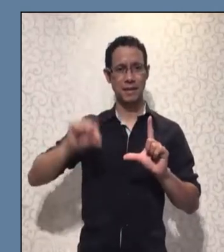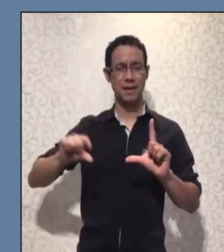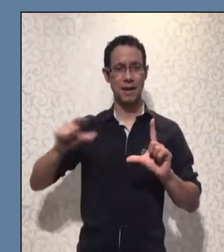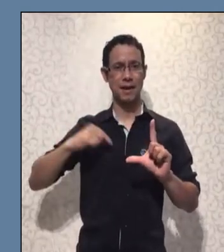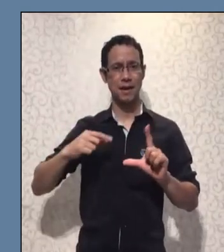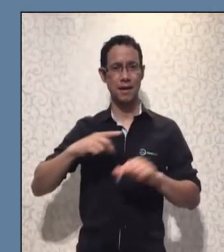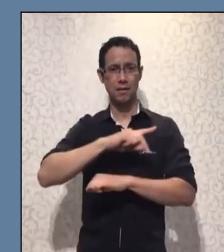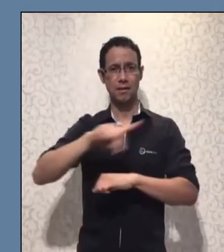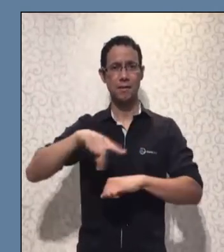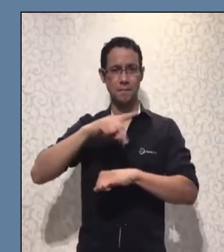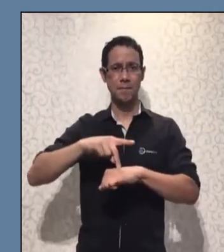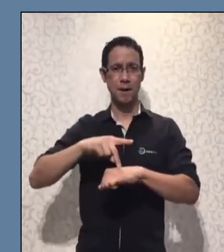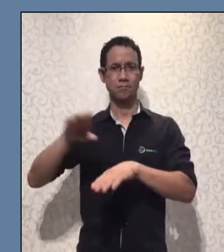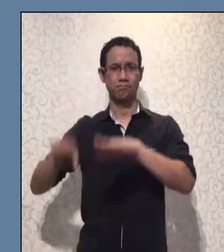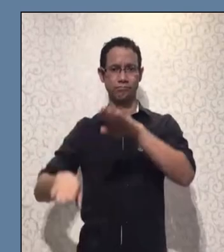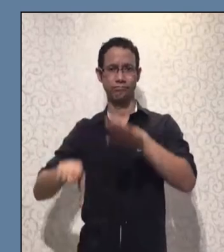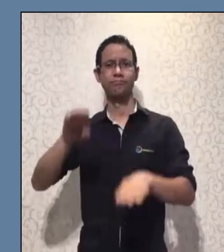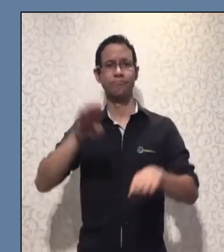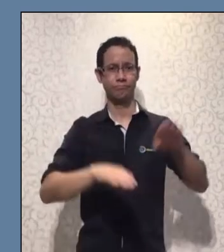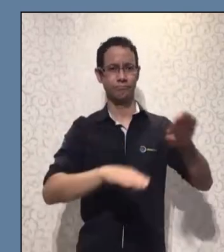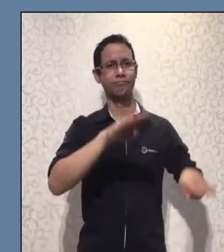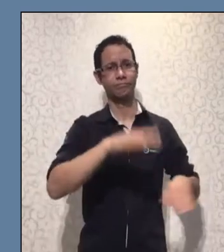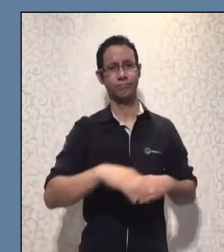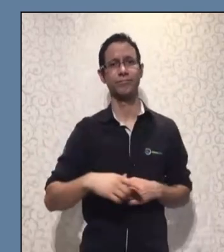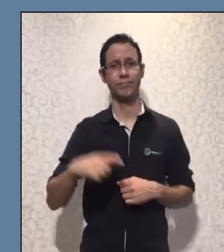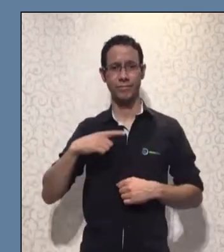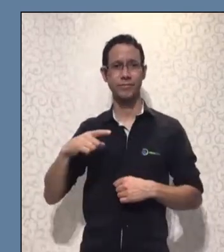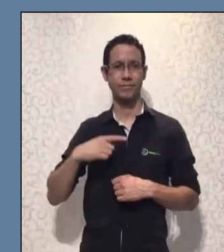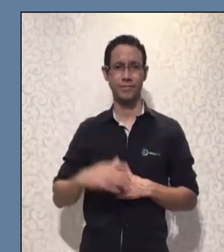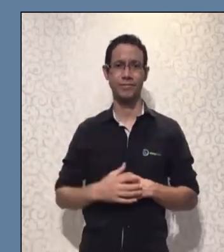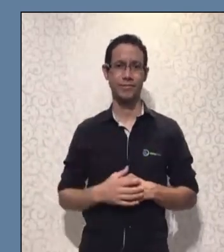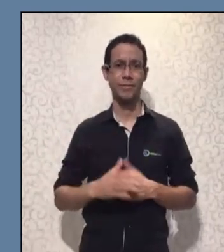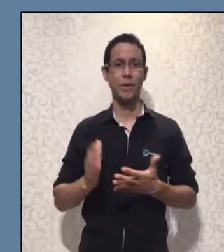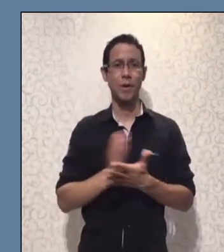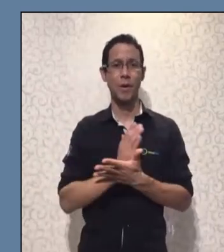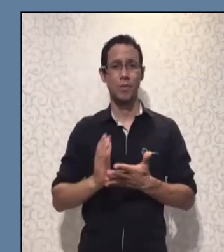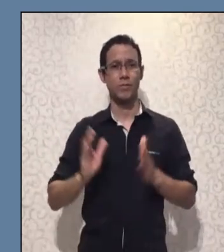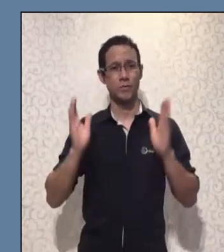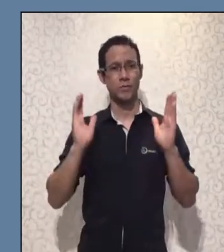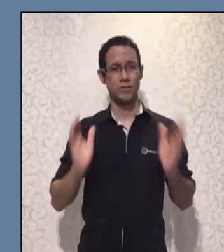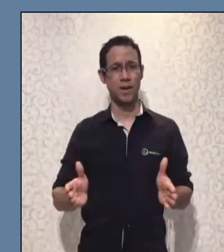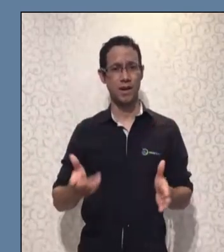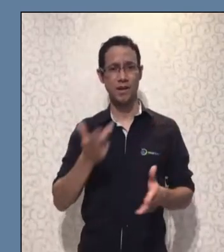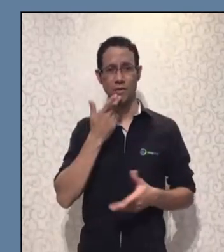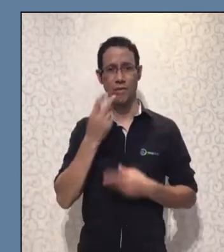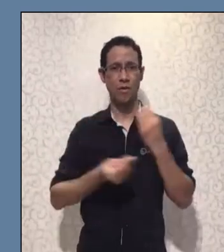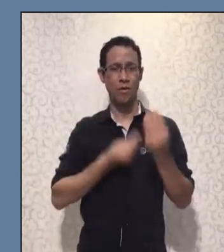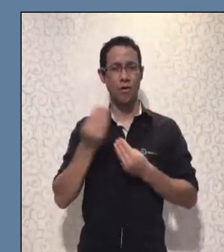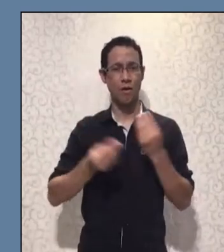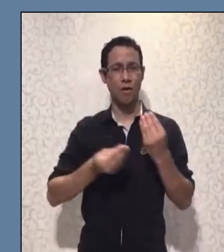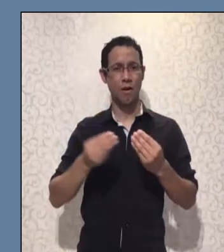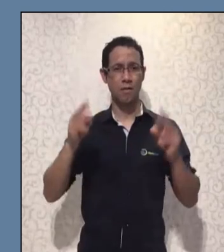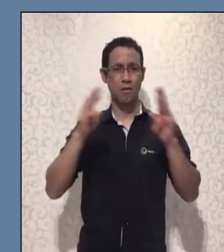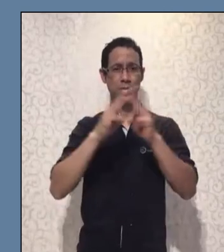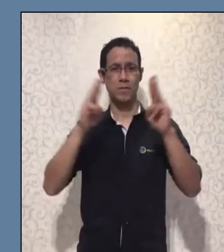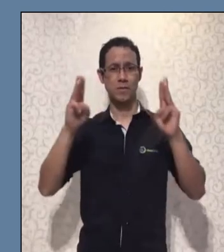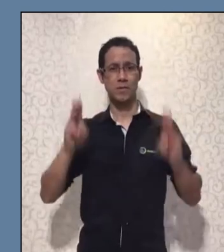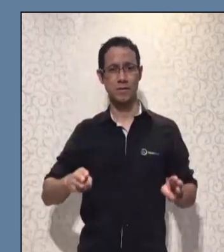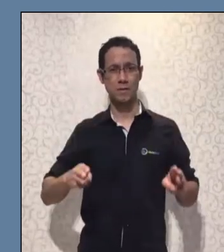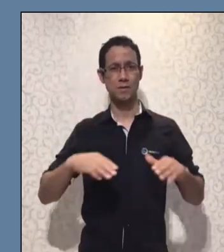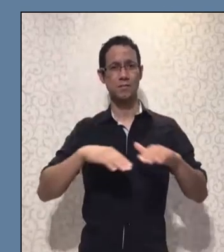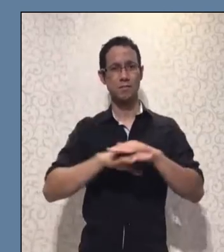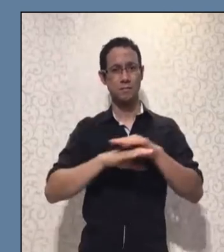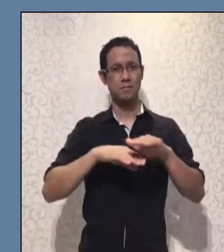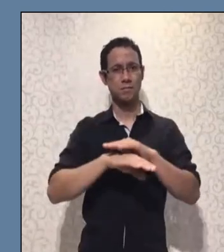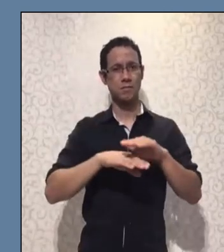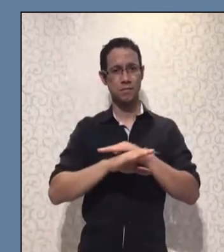assim é possível, para quem já decretou a morte dos acervos e dos museus há muitas décadas atrás, é interessante ver